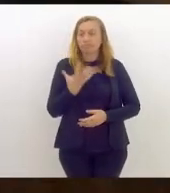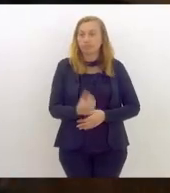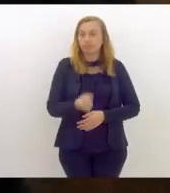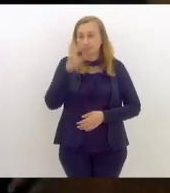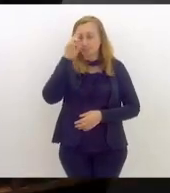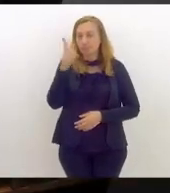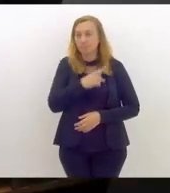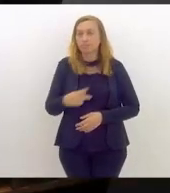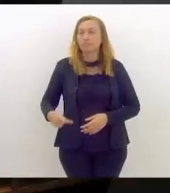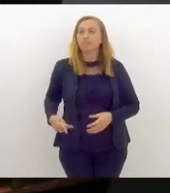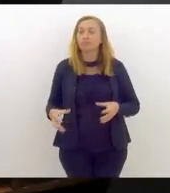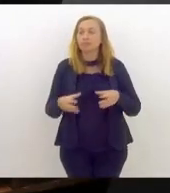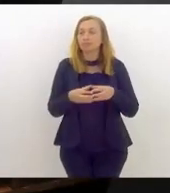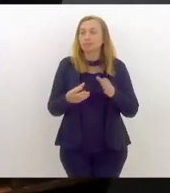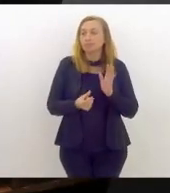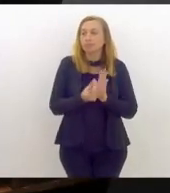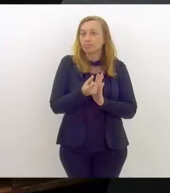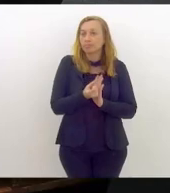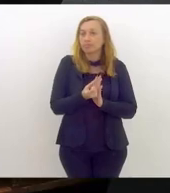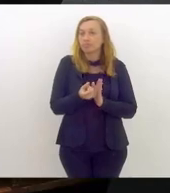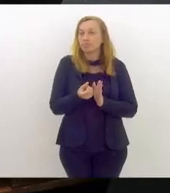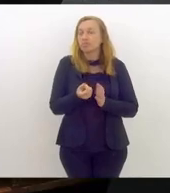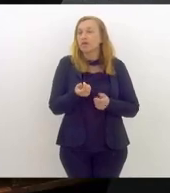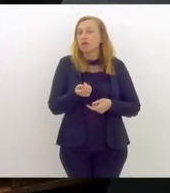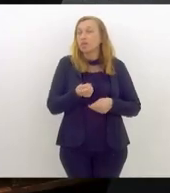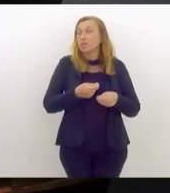de Economia, deputado Valdeque Carneiro.